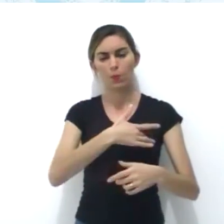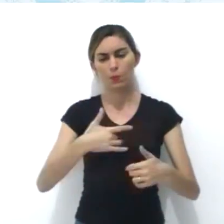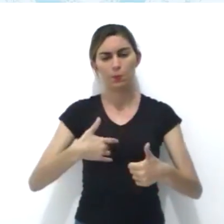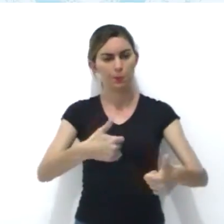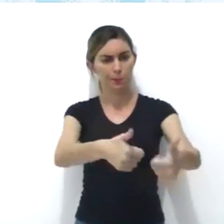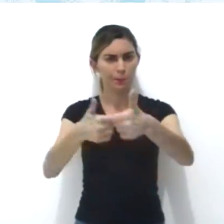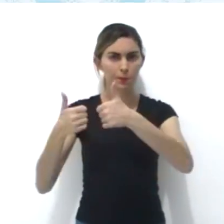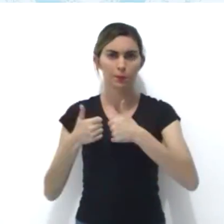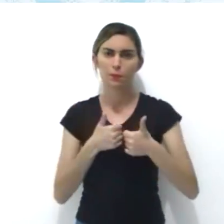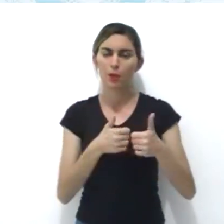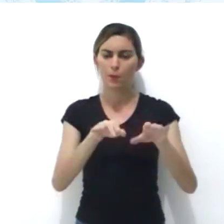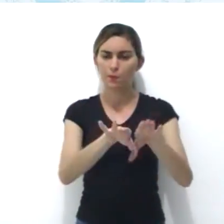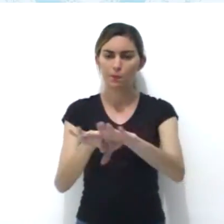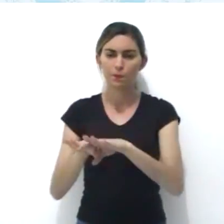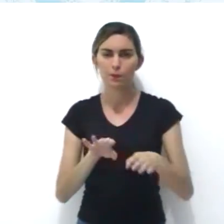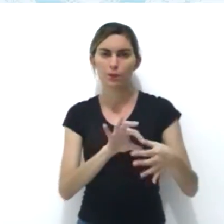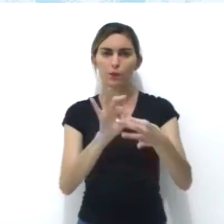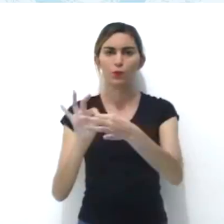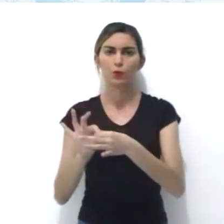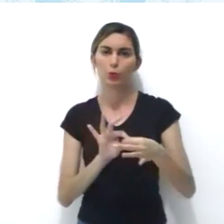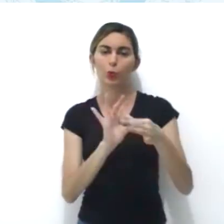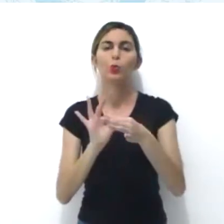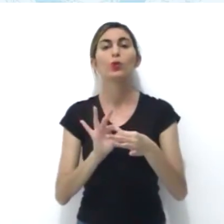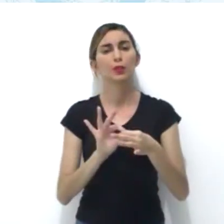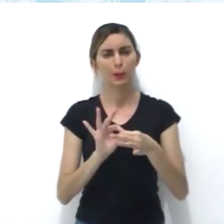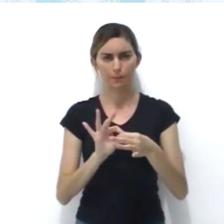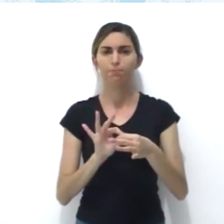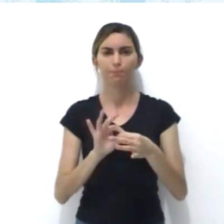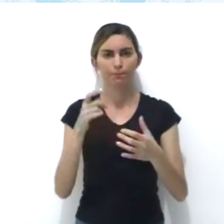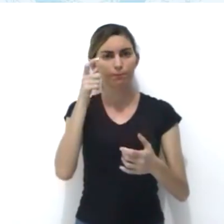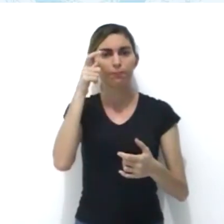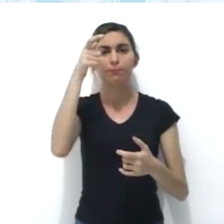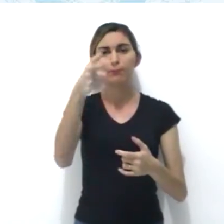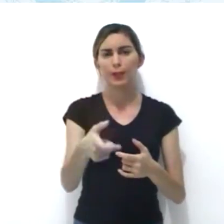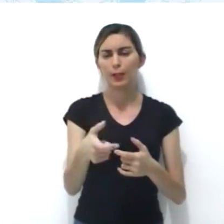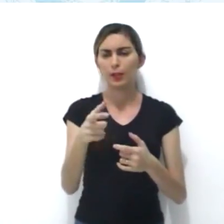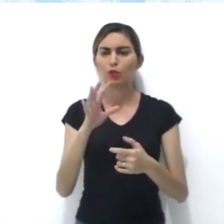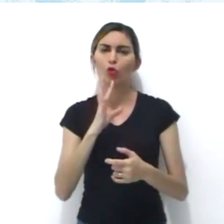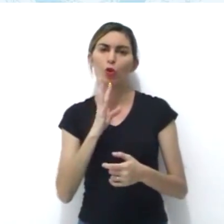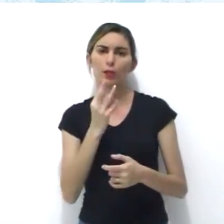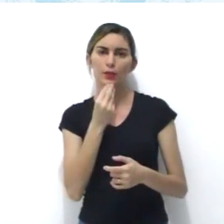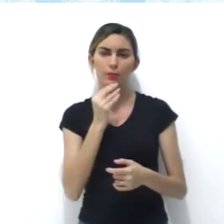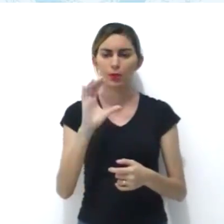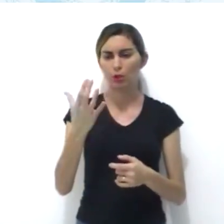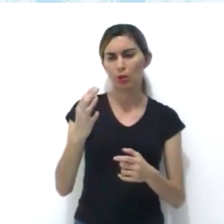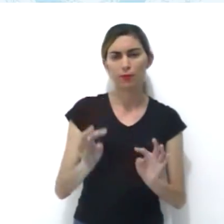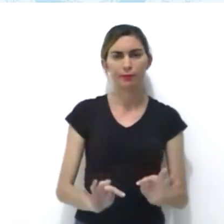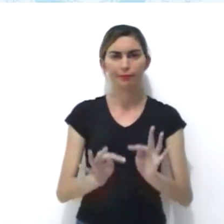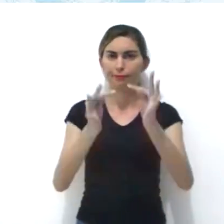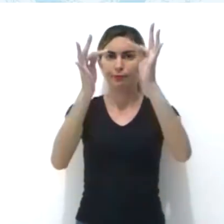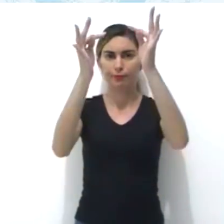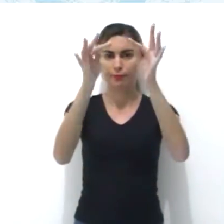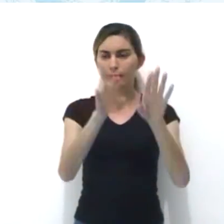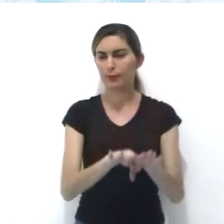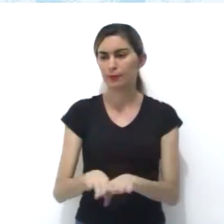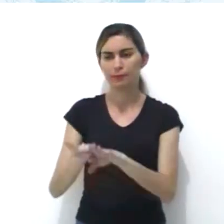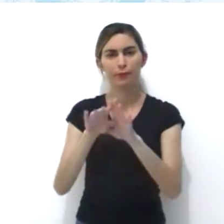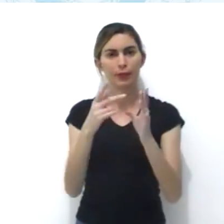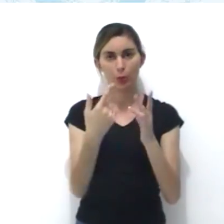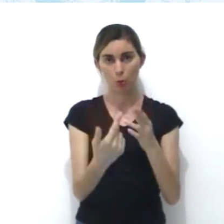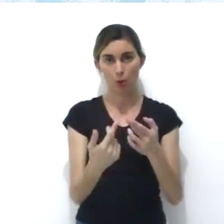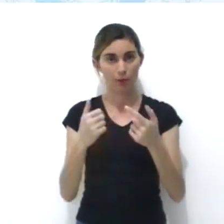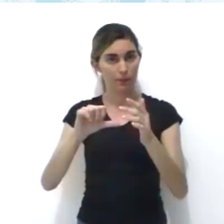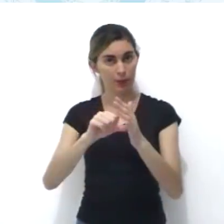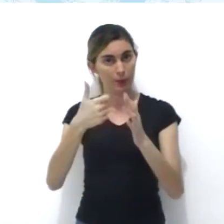social saudável, onde o fator de união e o interesse pelo conhecimento científico e tecnológico. Então,